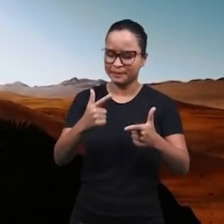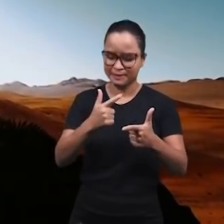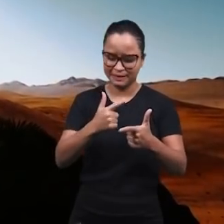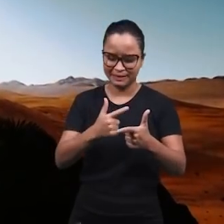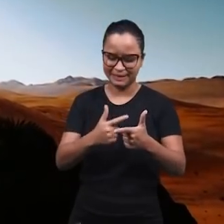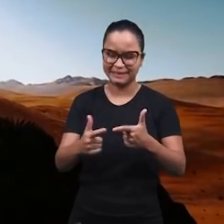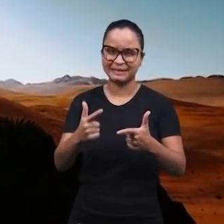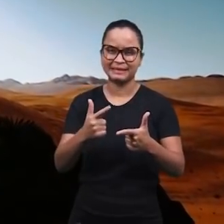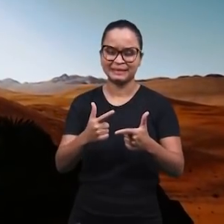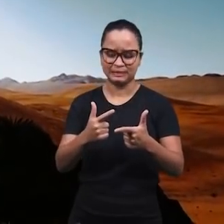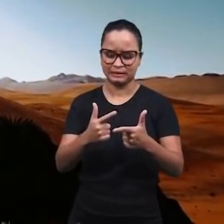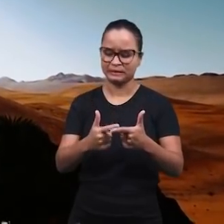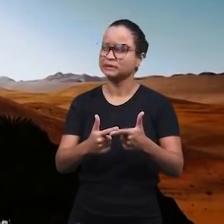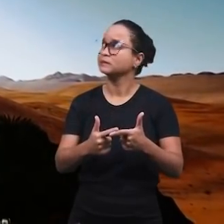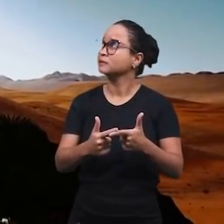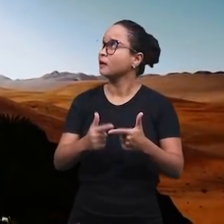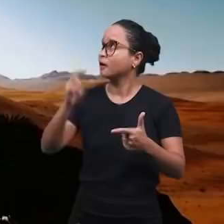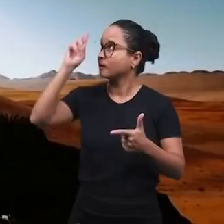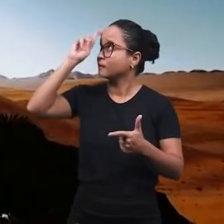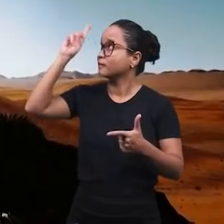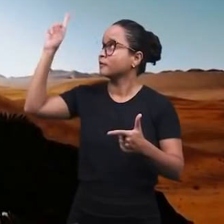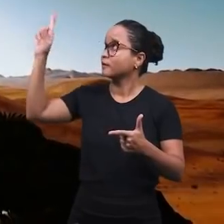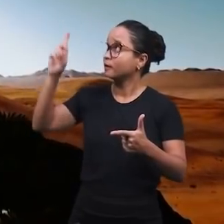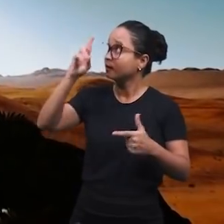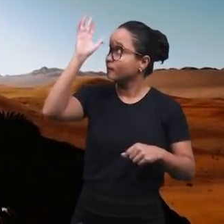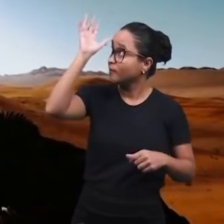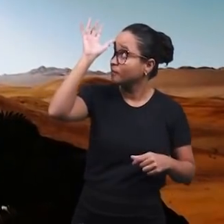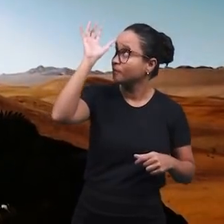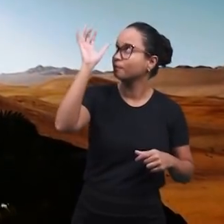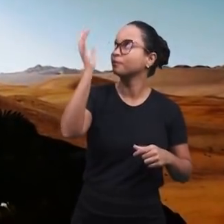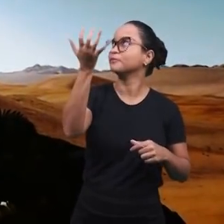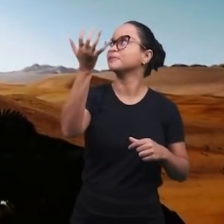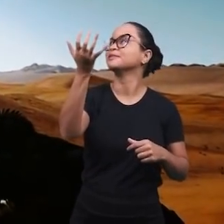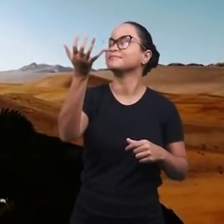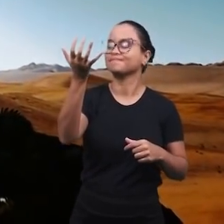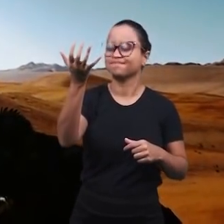Ele dá a solução,